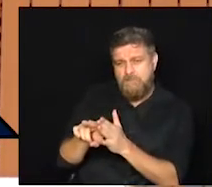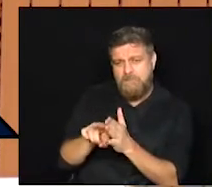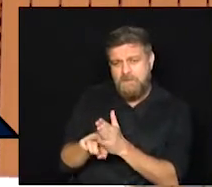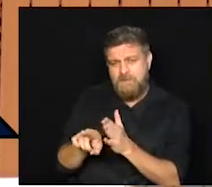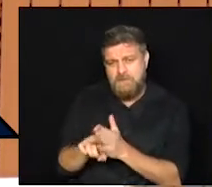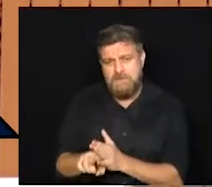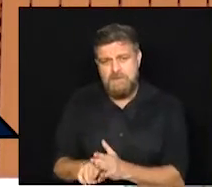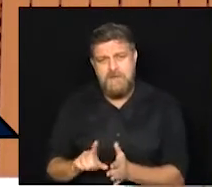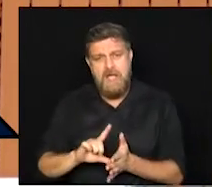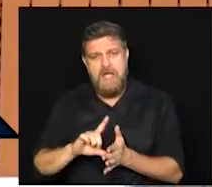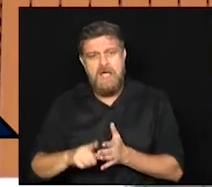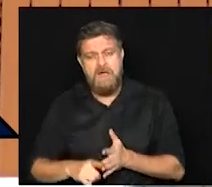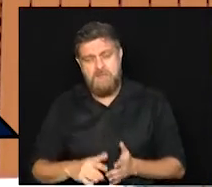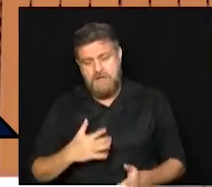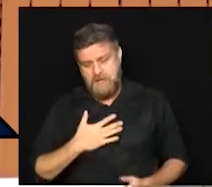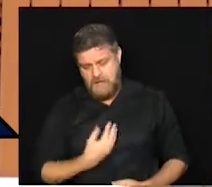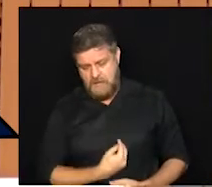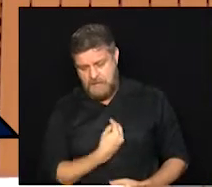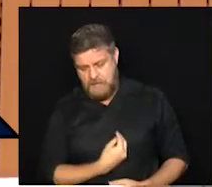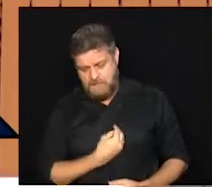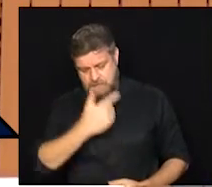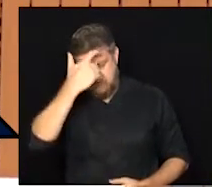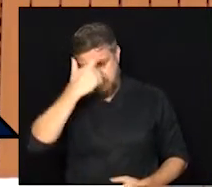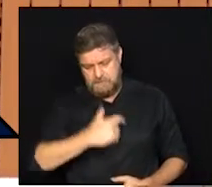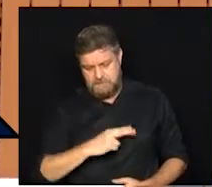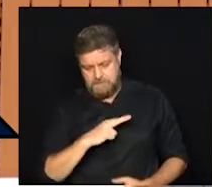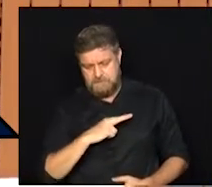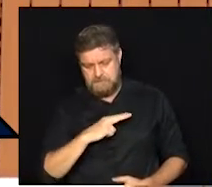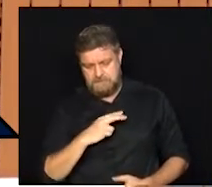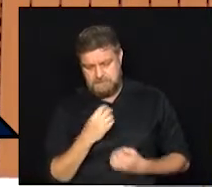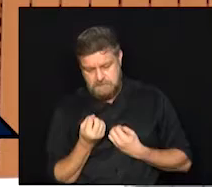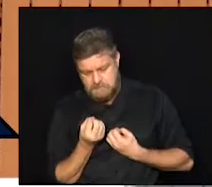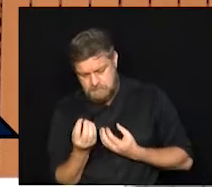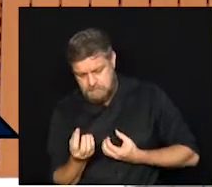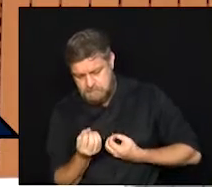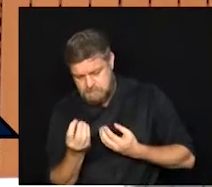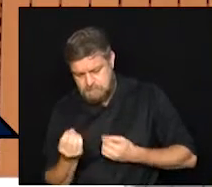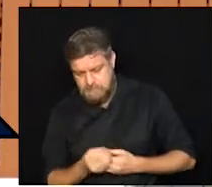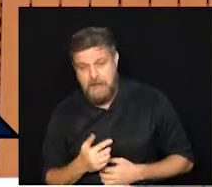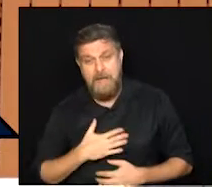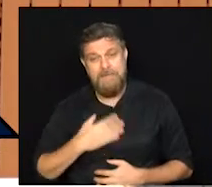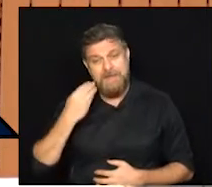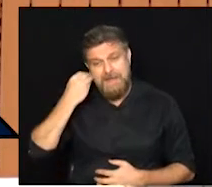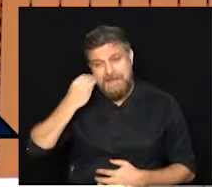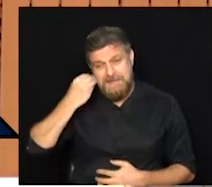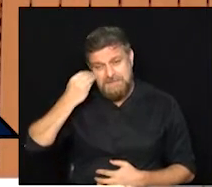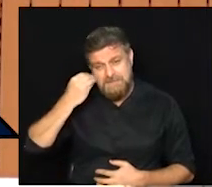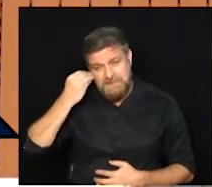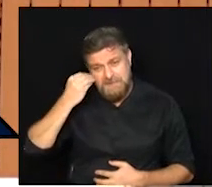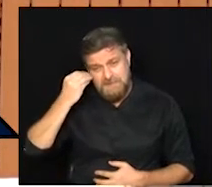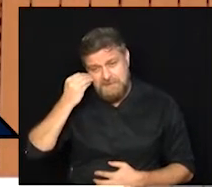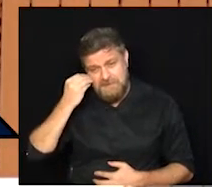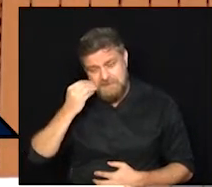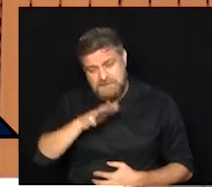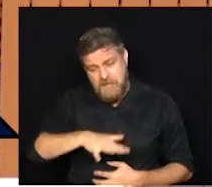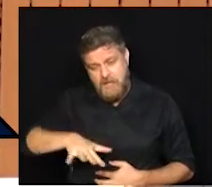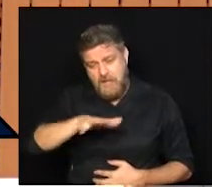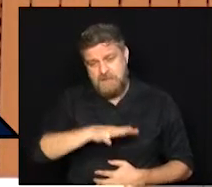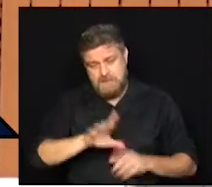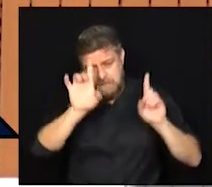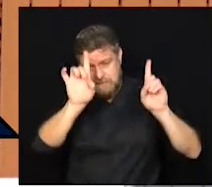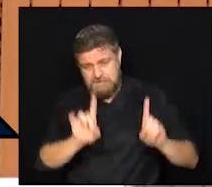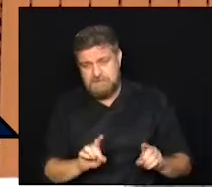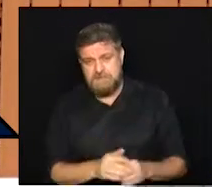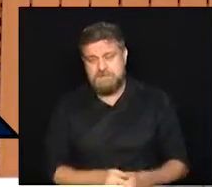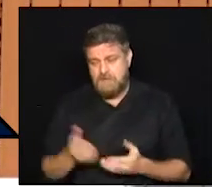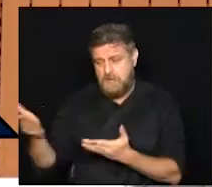Depois eu vou falar da minha vida como pessoa, da minha vida com deficiência, mas eu já gostaria de abrir, e eu convido a Priscila